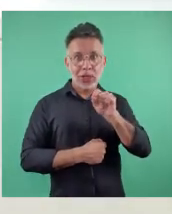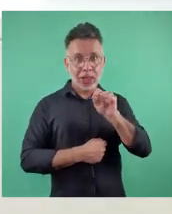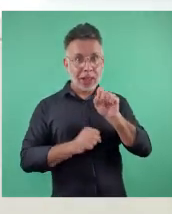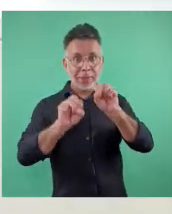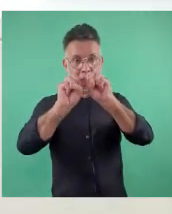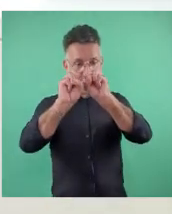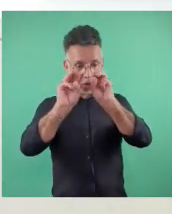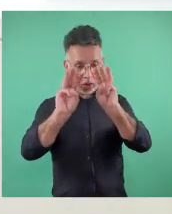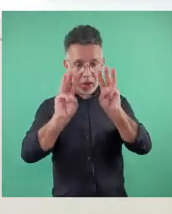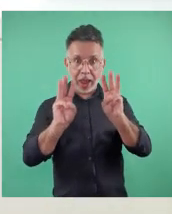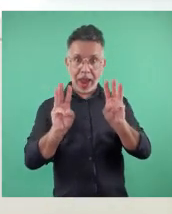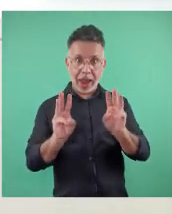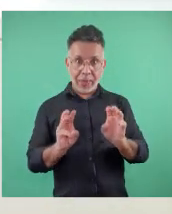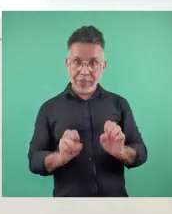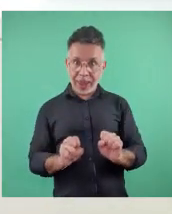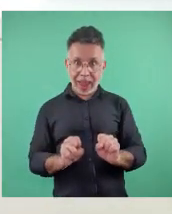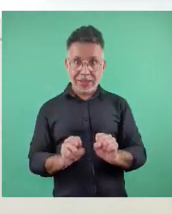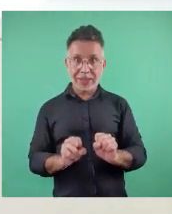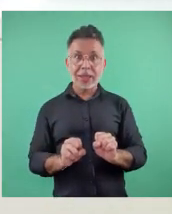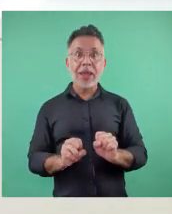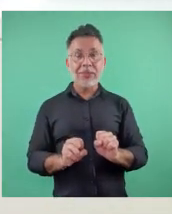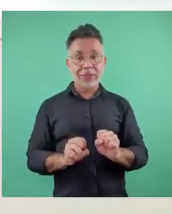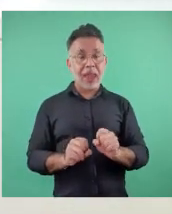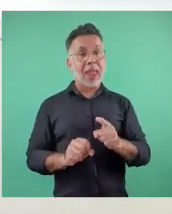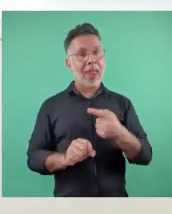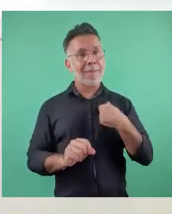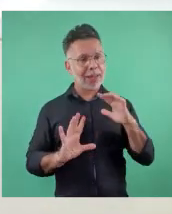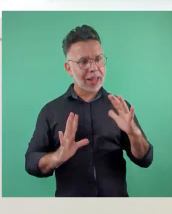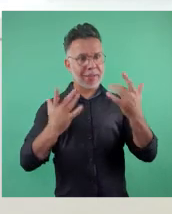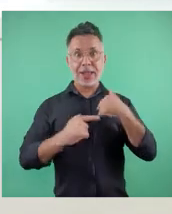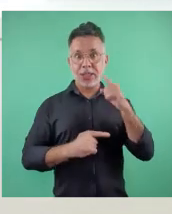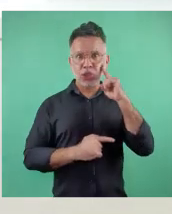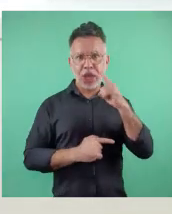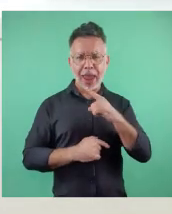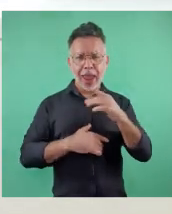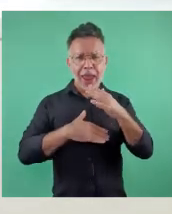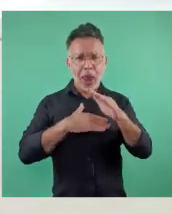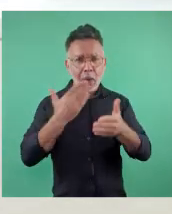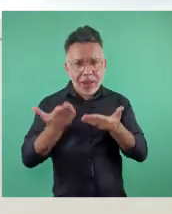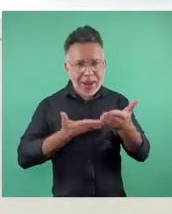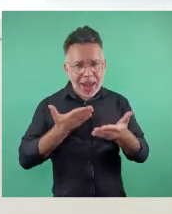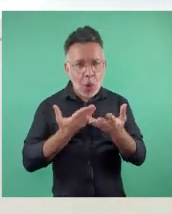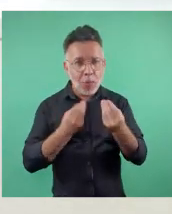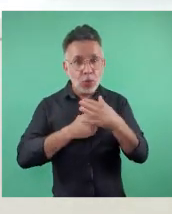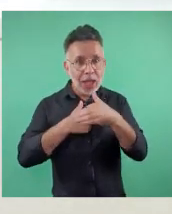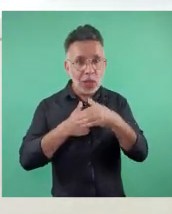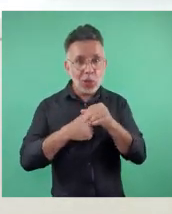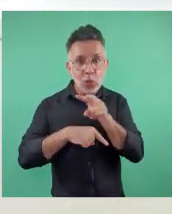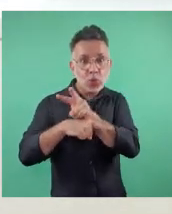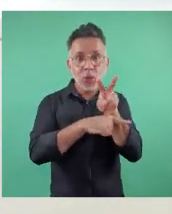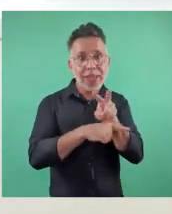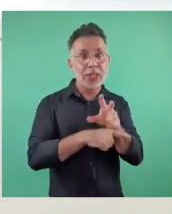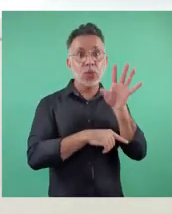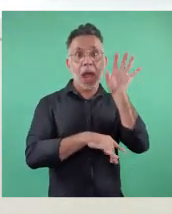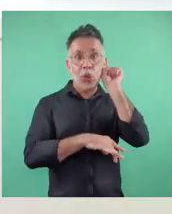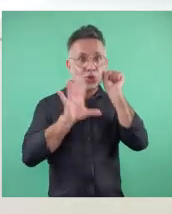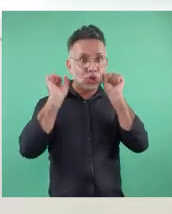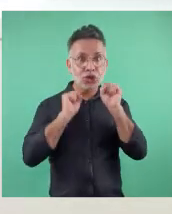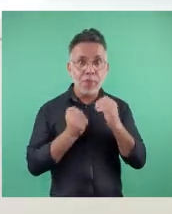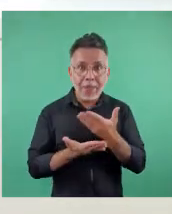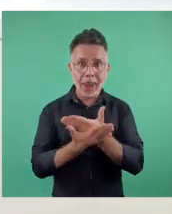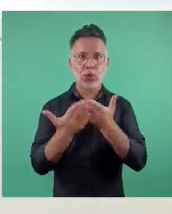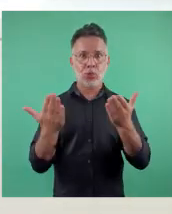de Saúde. E para celebrar esse dia, eu preparei com muito carinho uma palestra sobre os cuidados auditivos